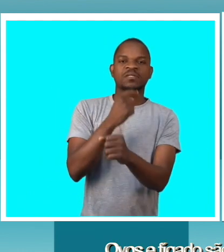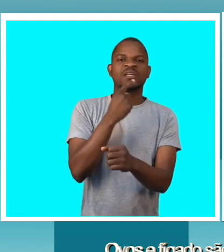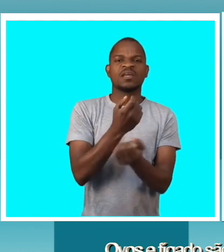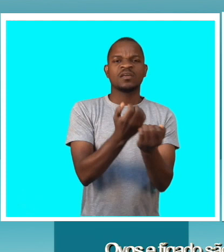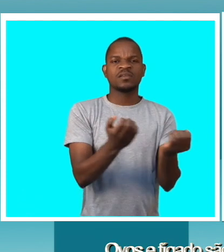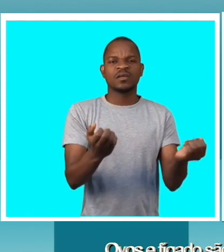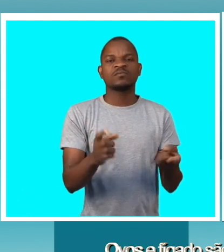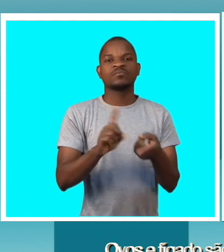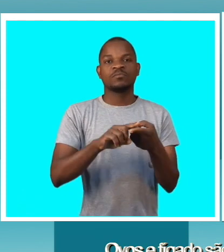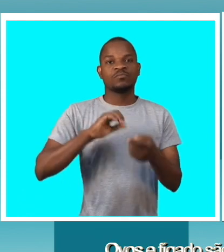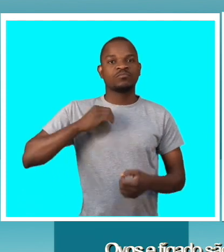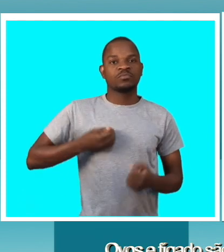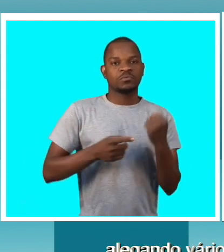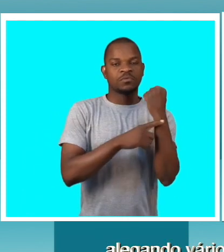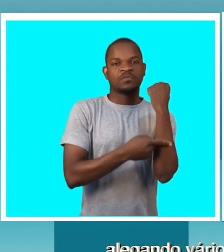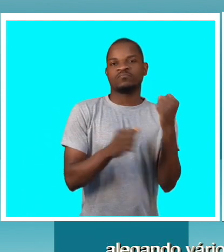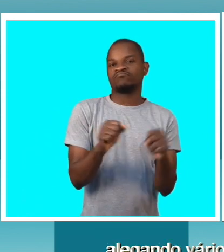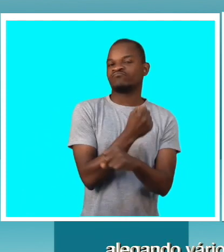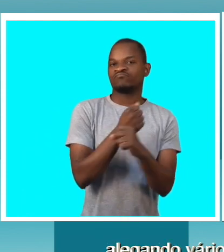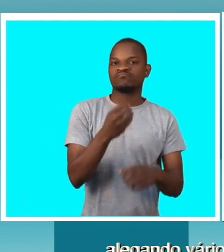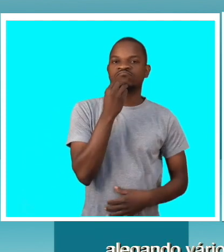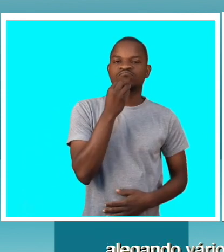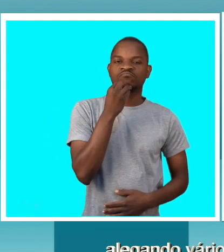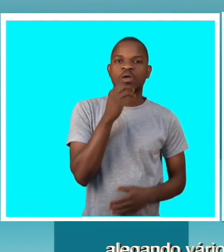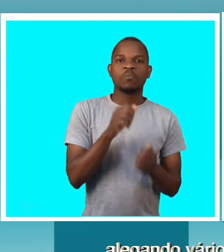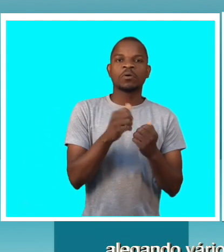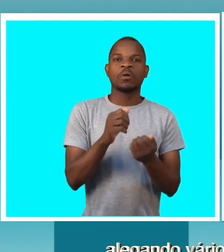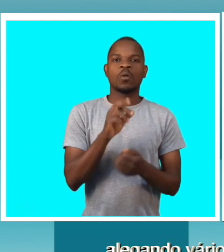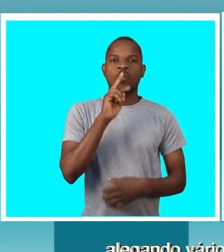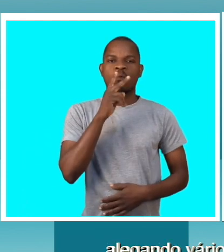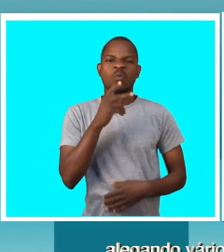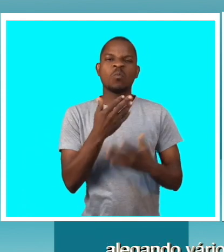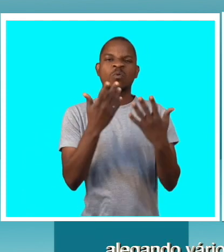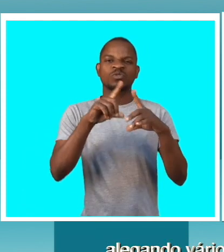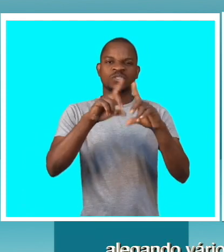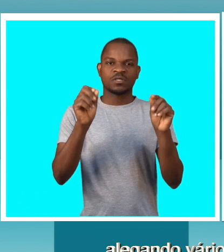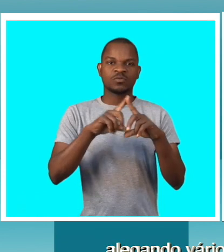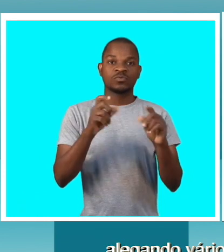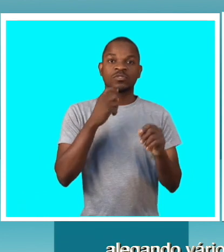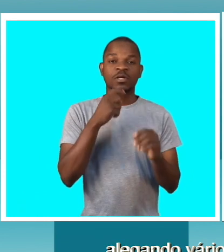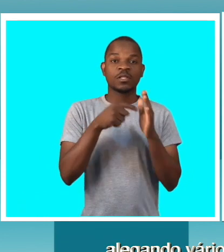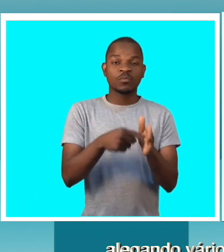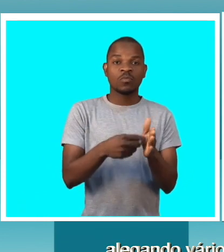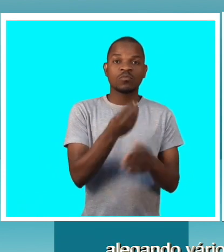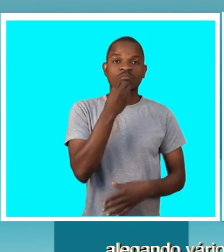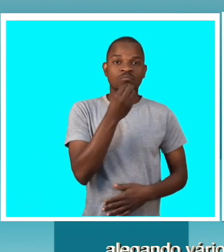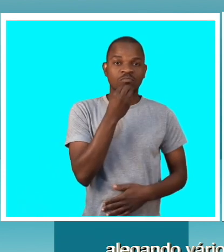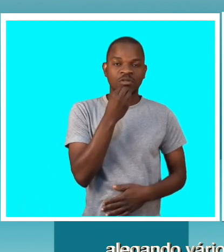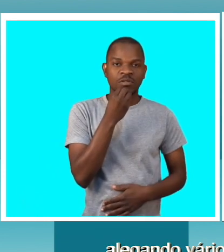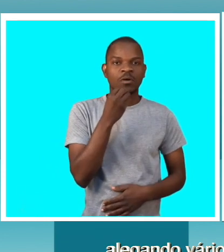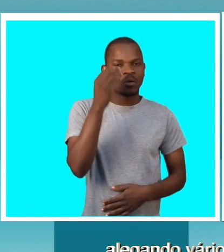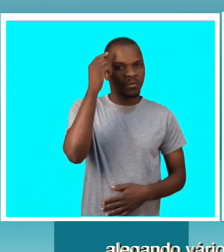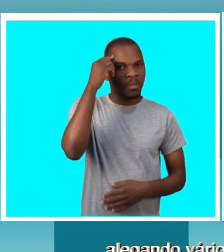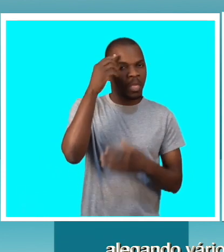crianças e mulheres grávidas, alegando vários motivos, entre eles amnésia para crianças e